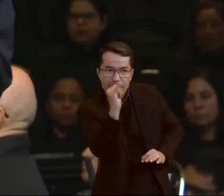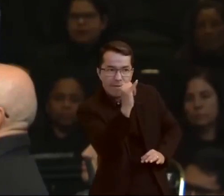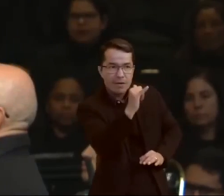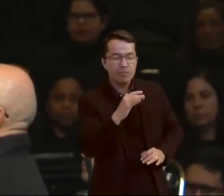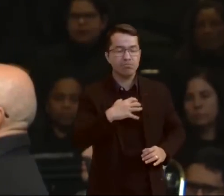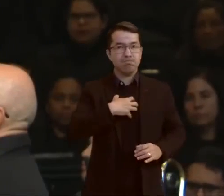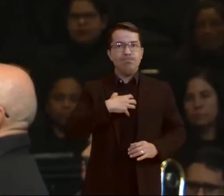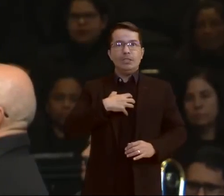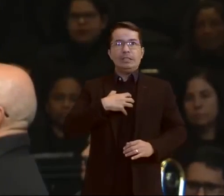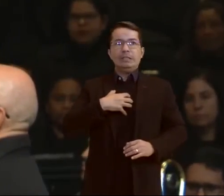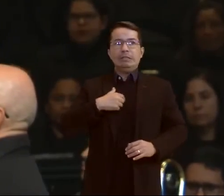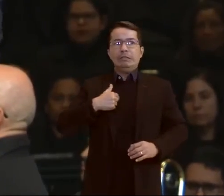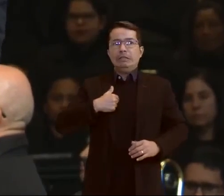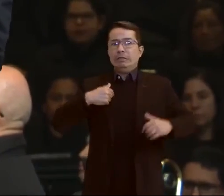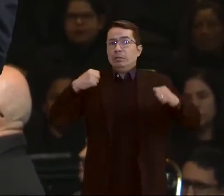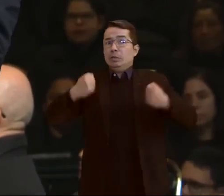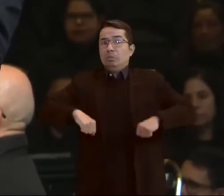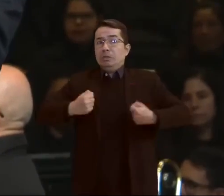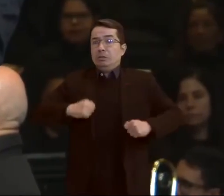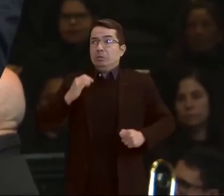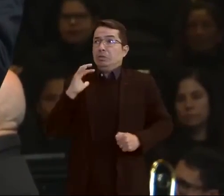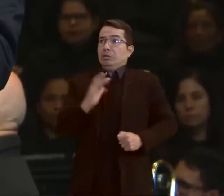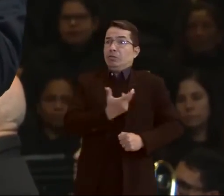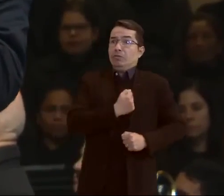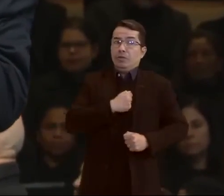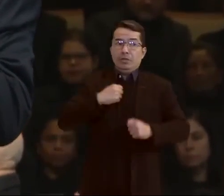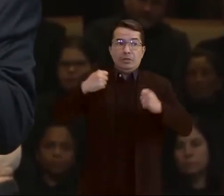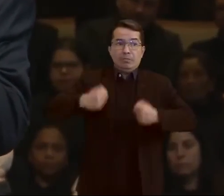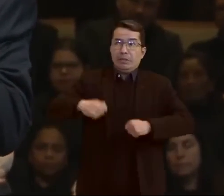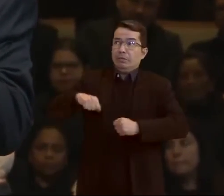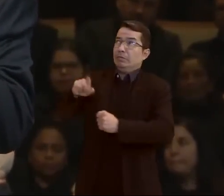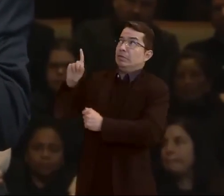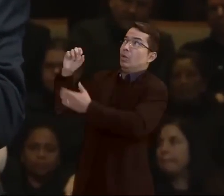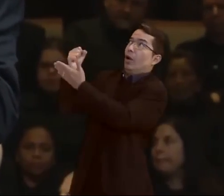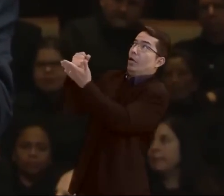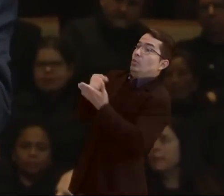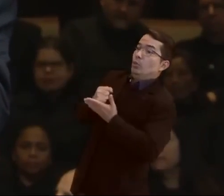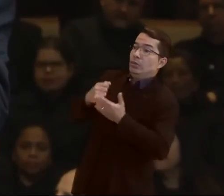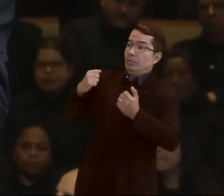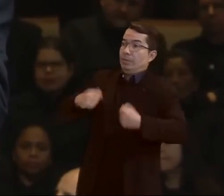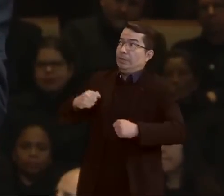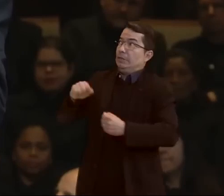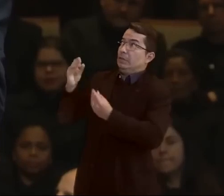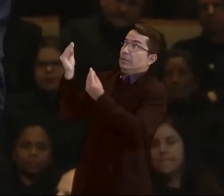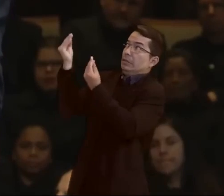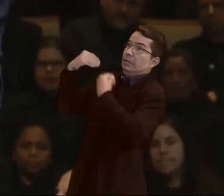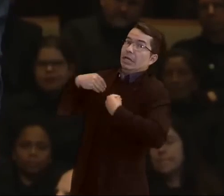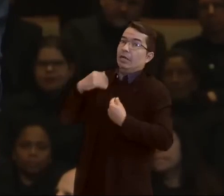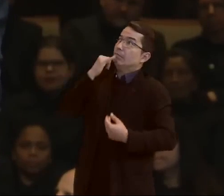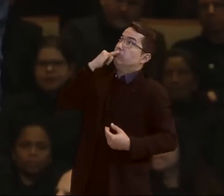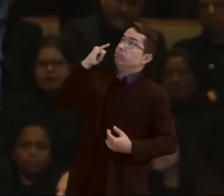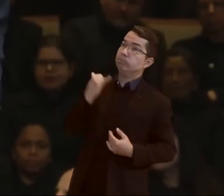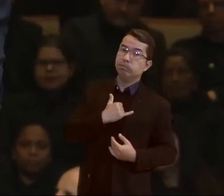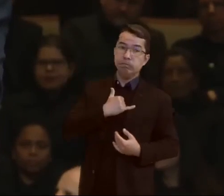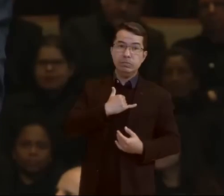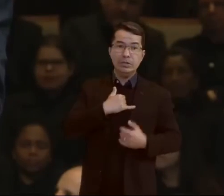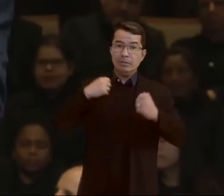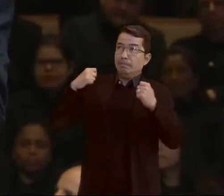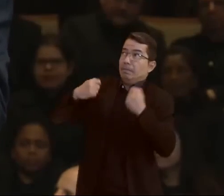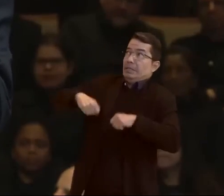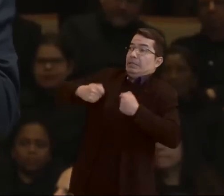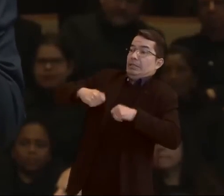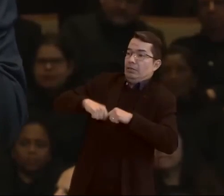graça, que a gente precisa de misericórdia. É uma intervenção do alto que se torna aquecente, que